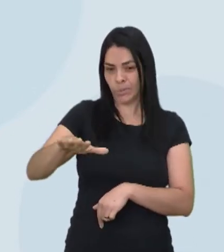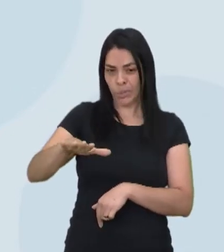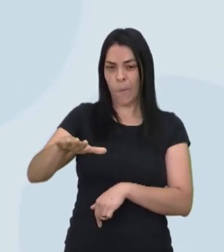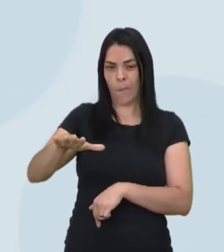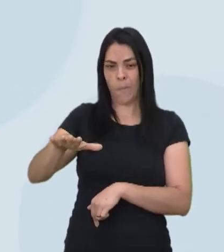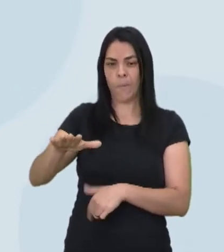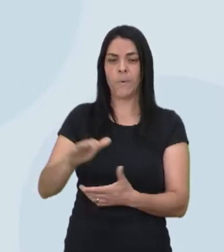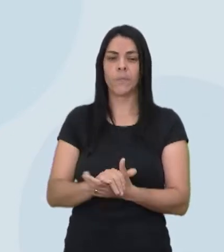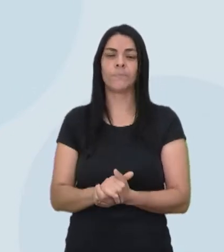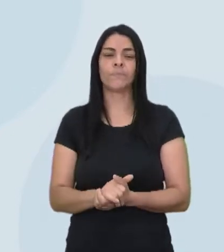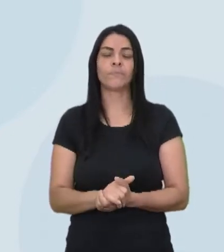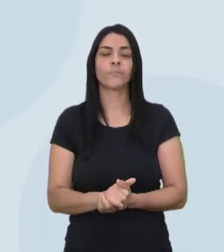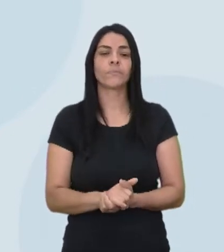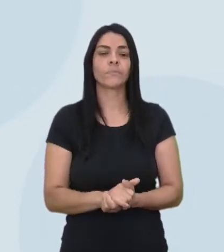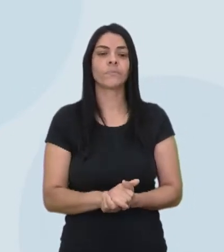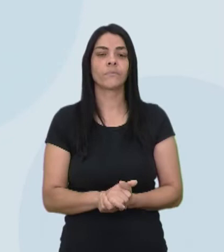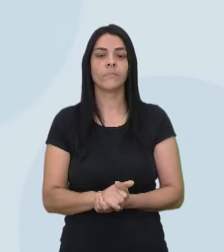Oriente,